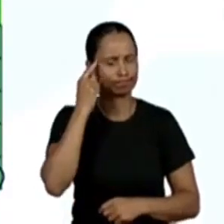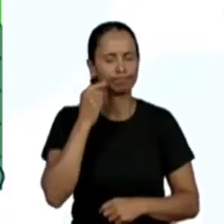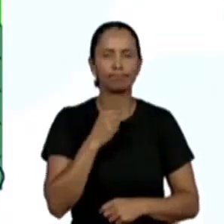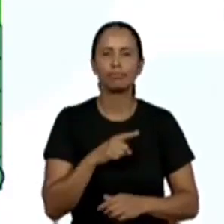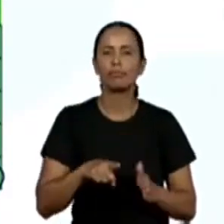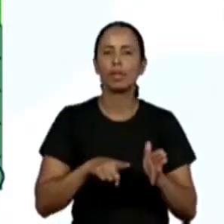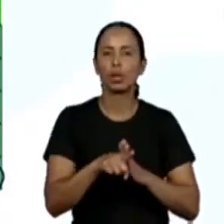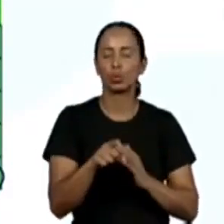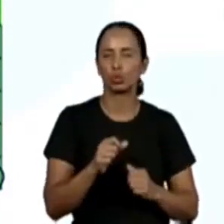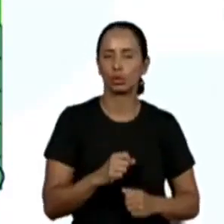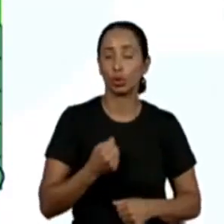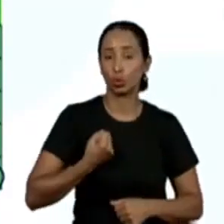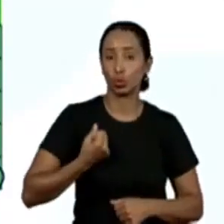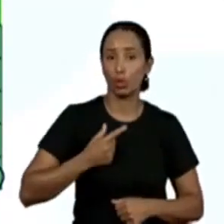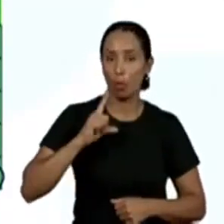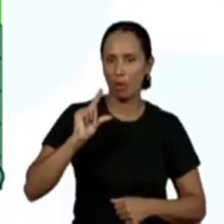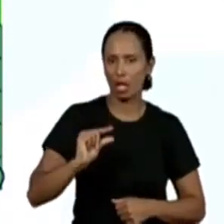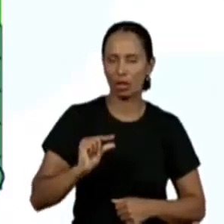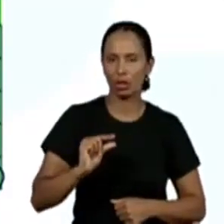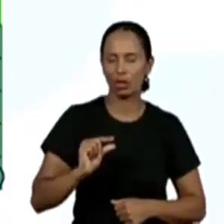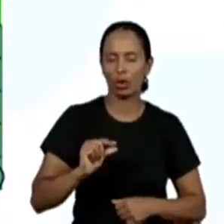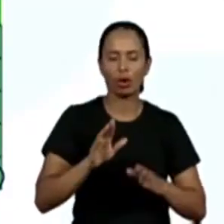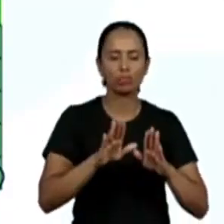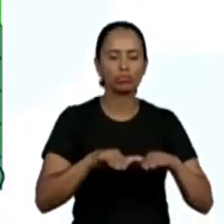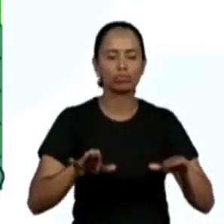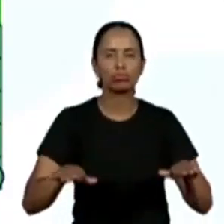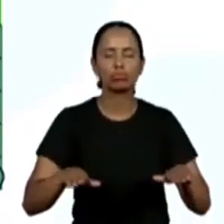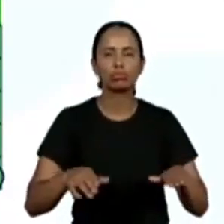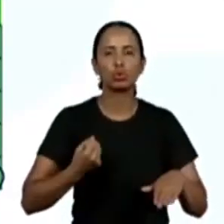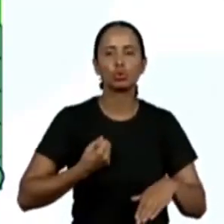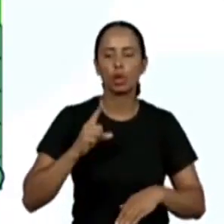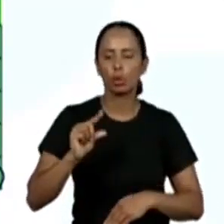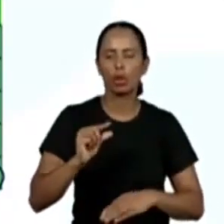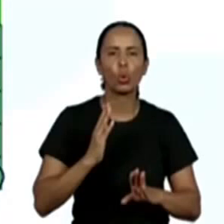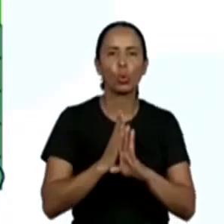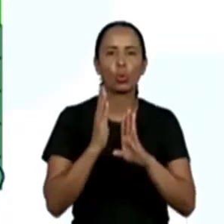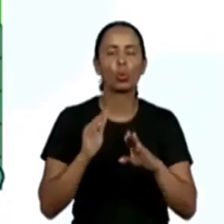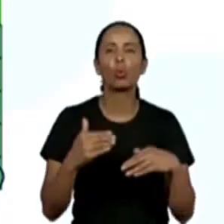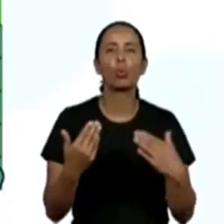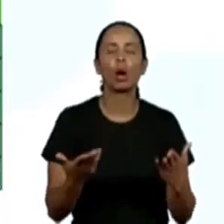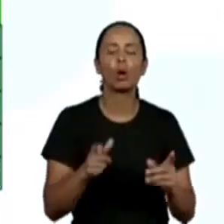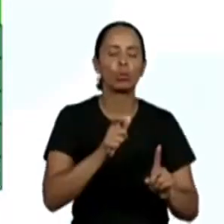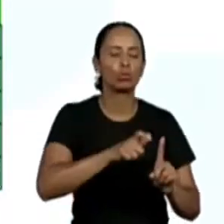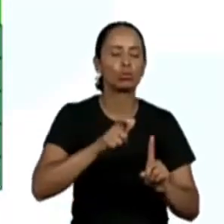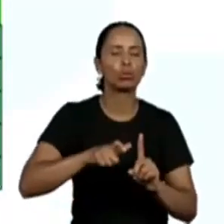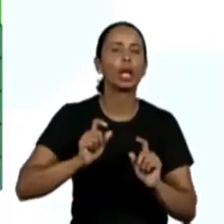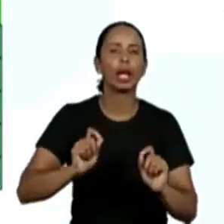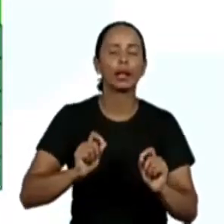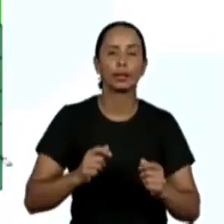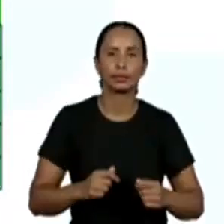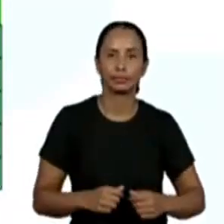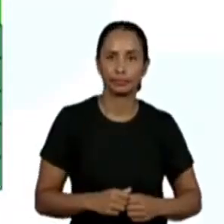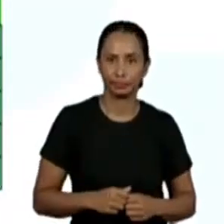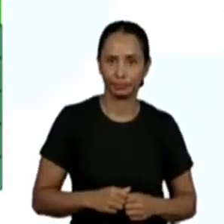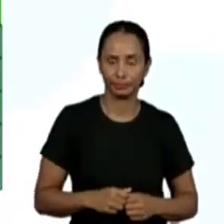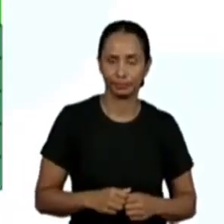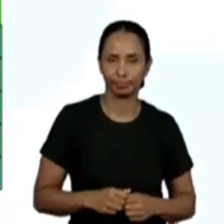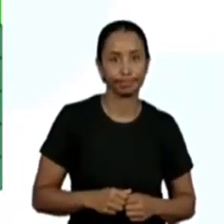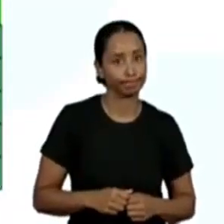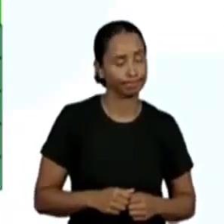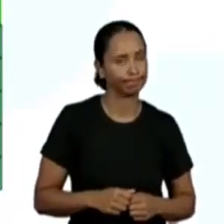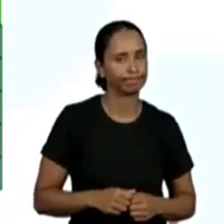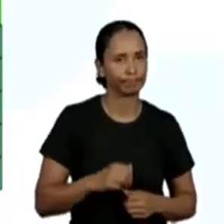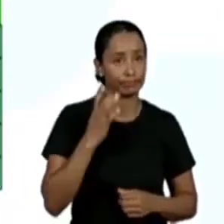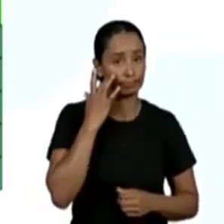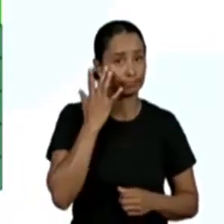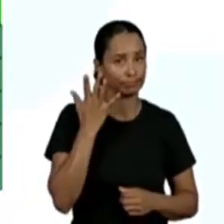número? Nesse caso aí, quem encontrou o menor número é bem mais simples, né? Basicamente é só